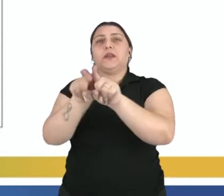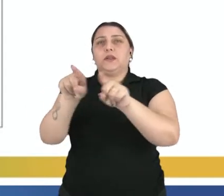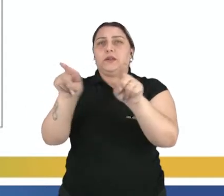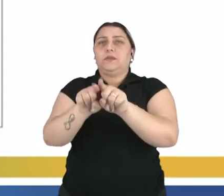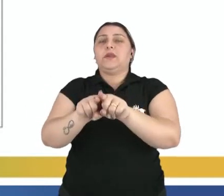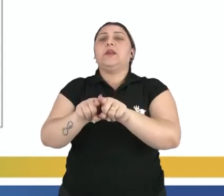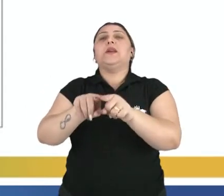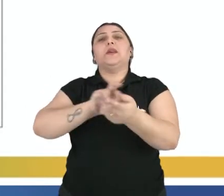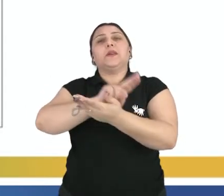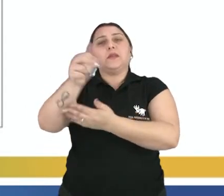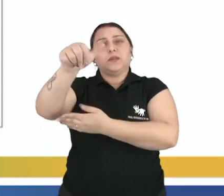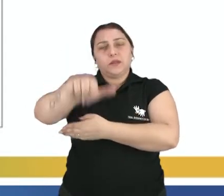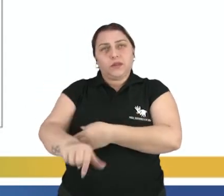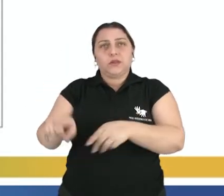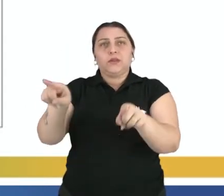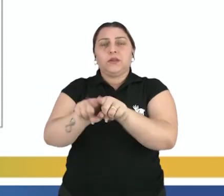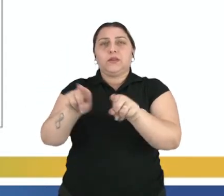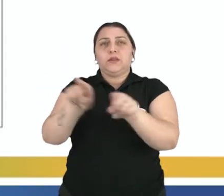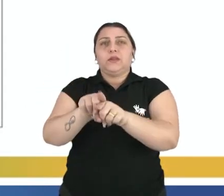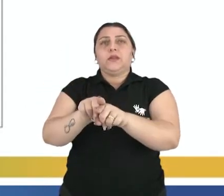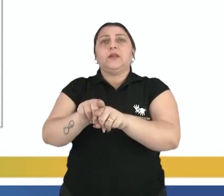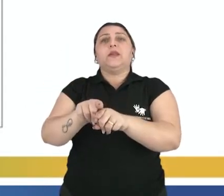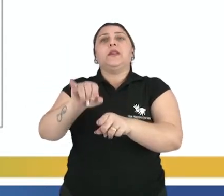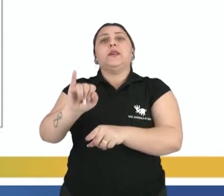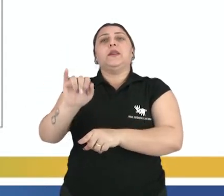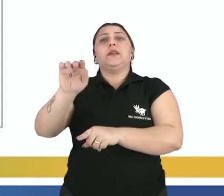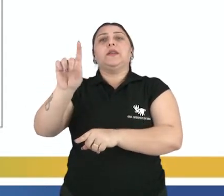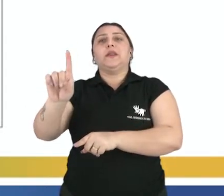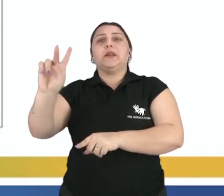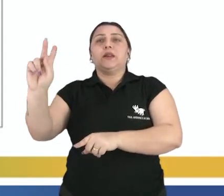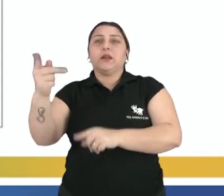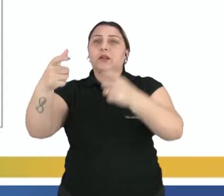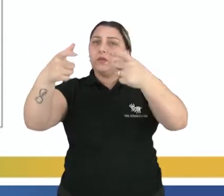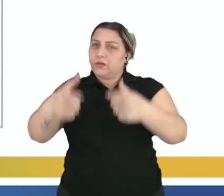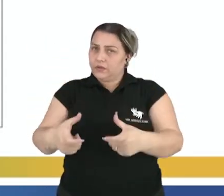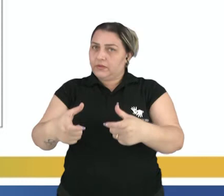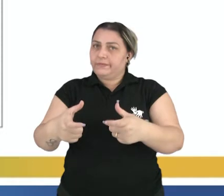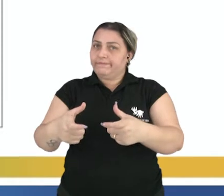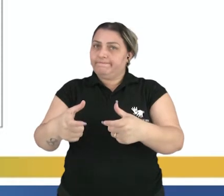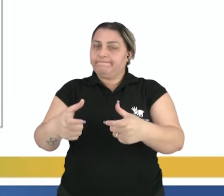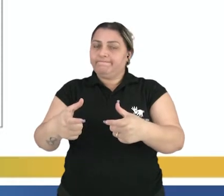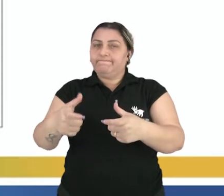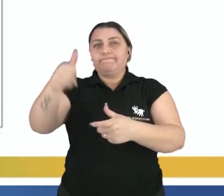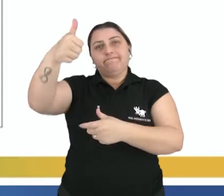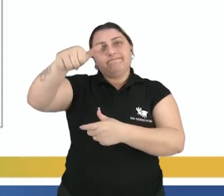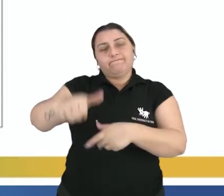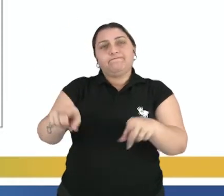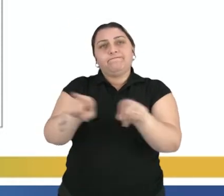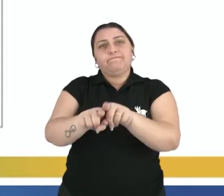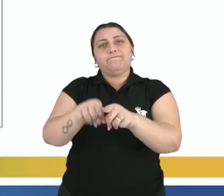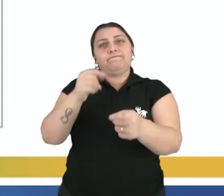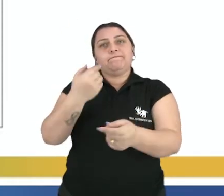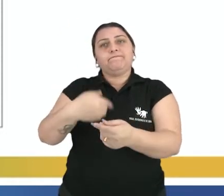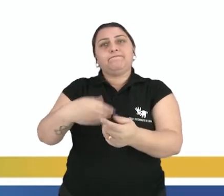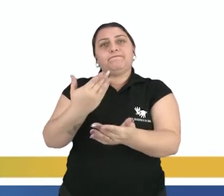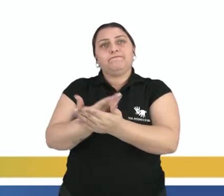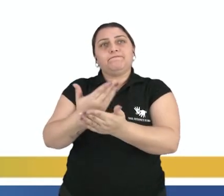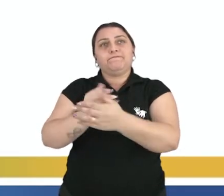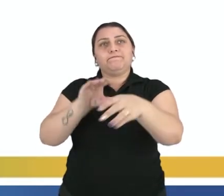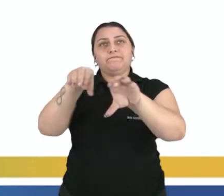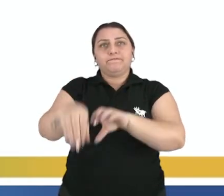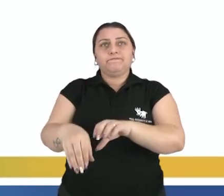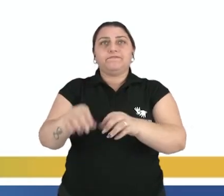que são coisas analisadas também quando se analisa o IDH de um local, que eles analisam também a escolaridade, tá